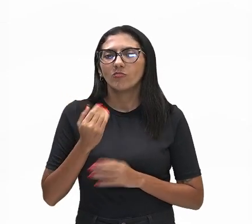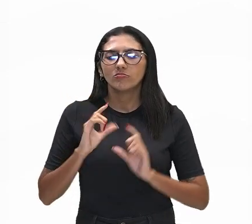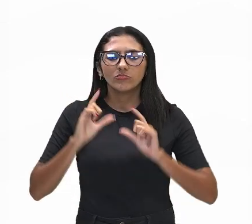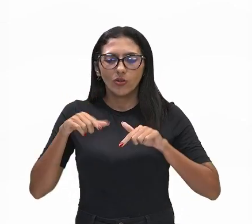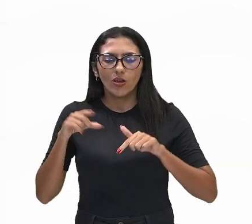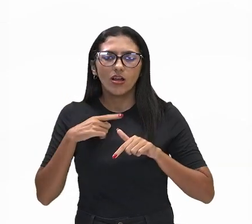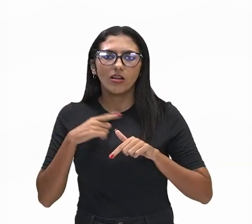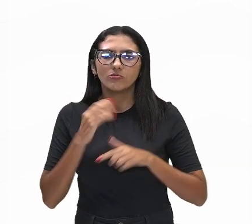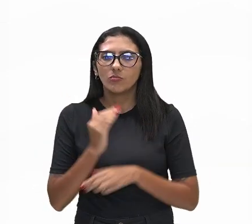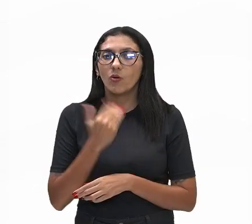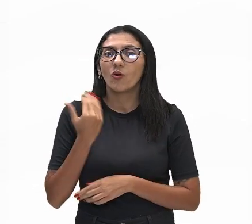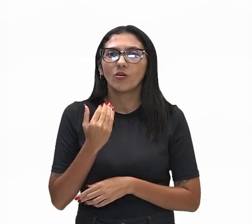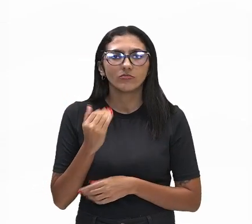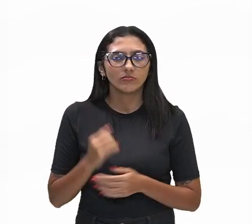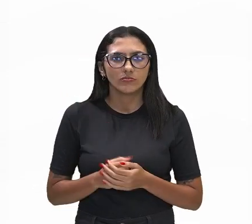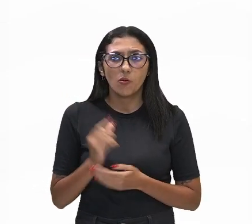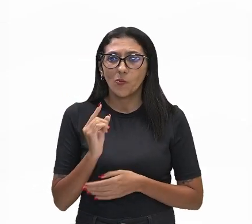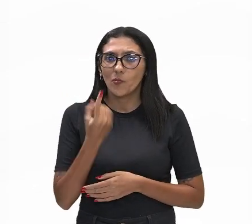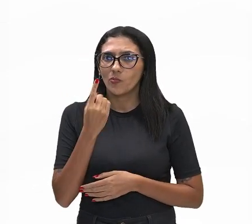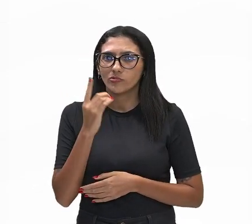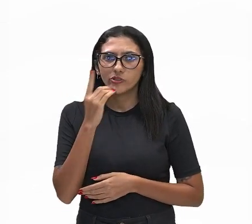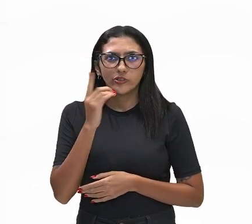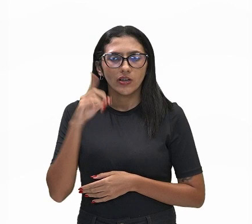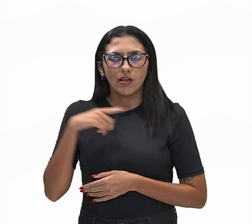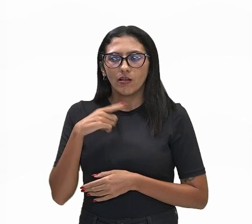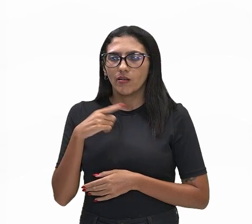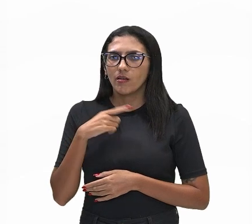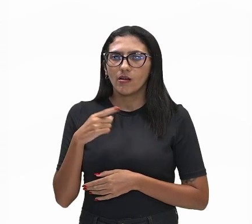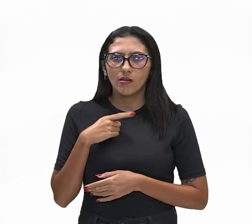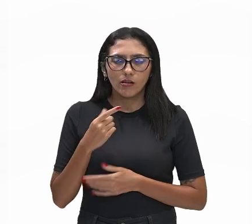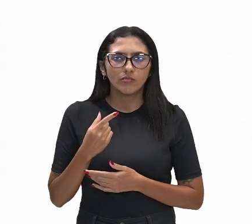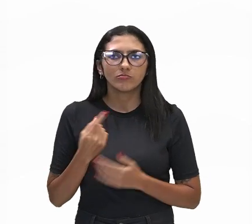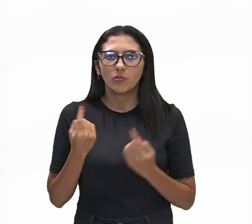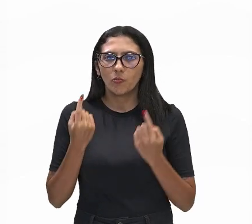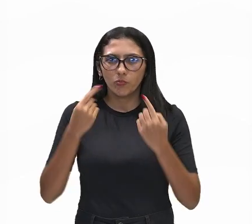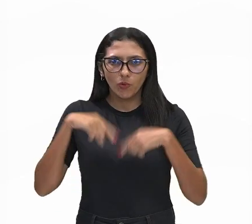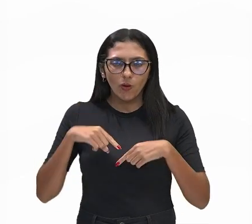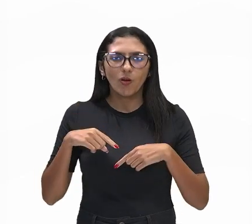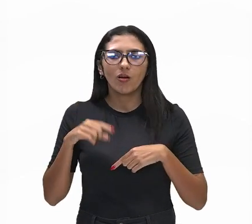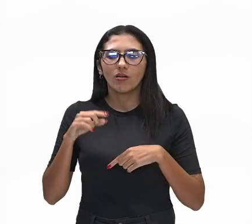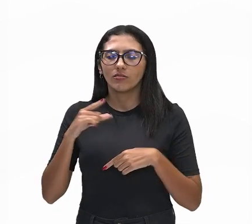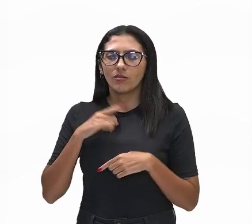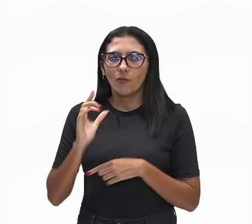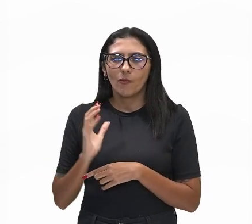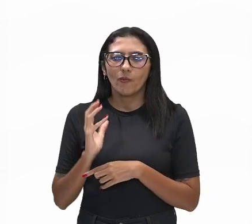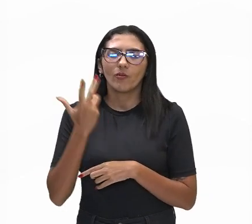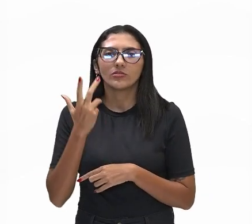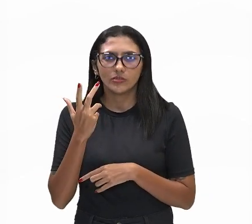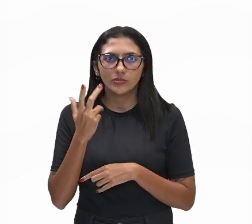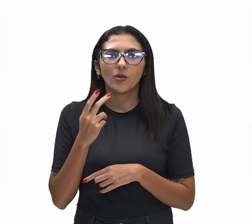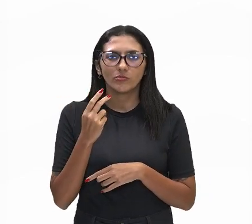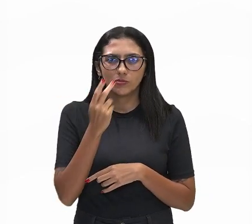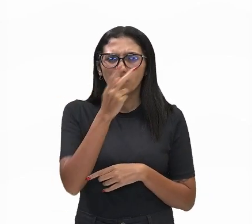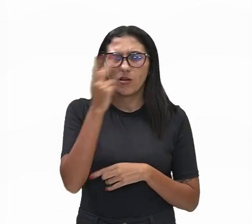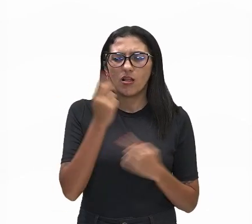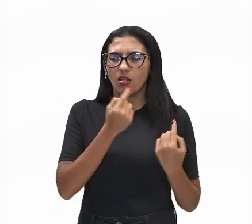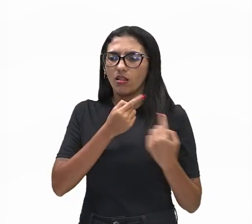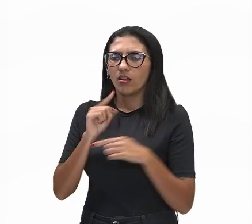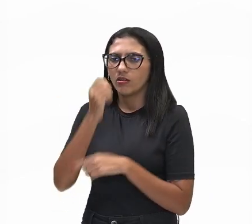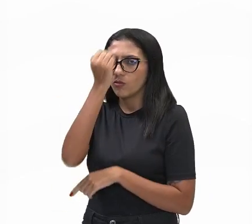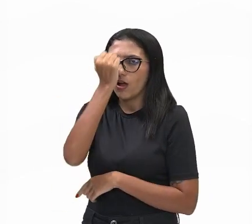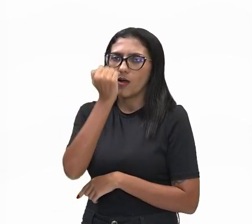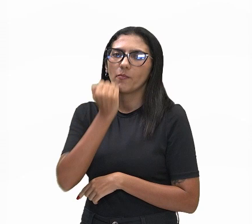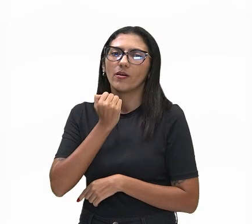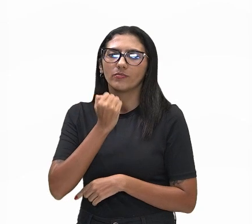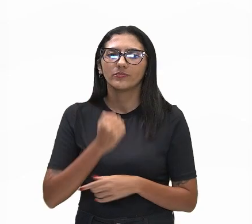ocorreu em um único dia, né? O ataque vindo aí dos terroristas que fazem parte do Hamas. E também cerca